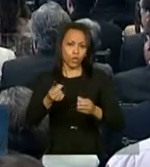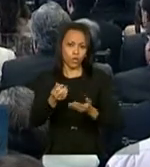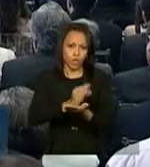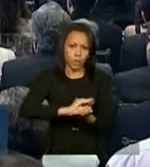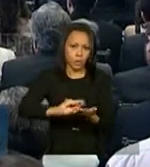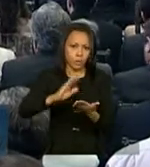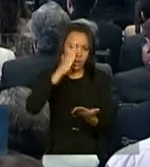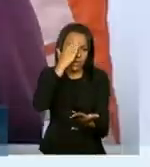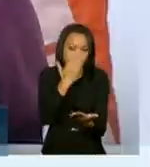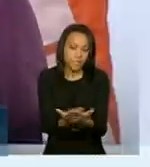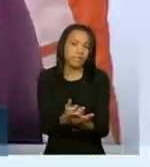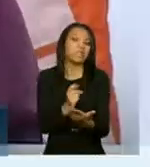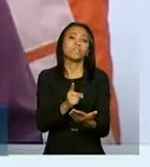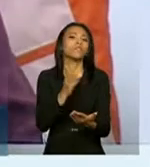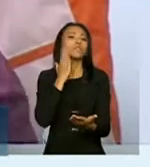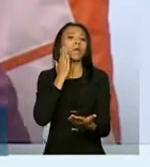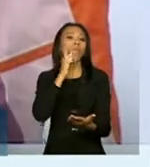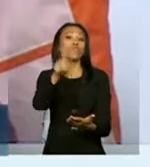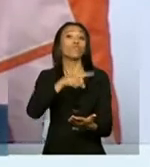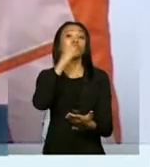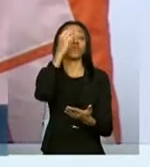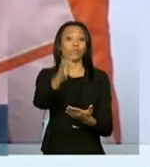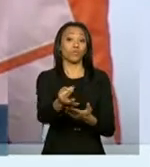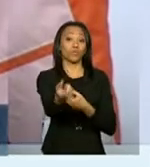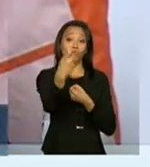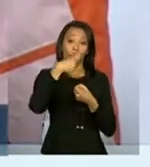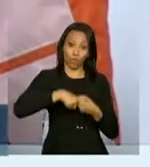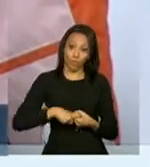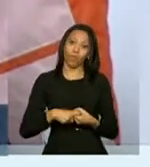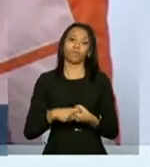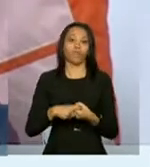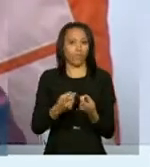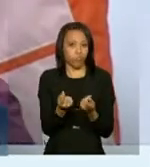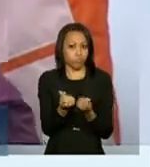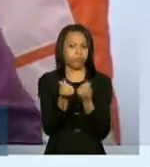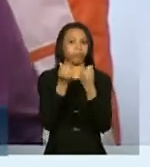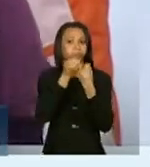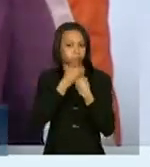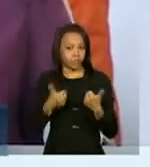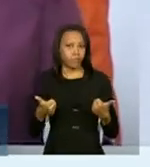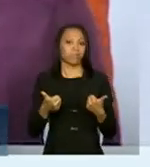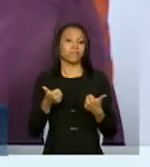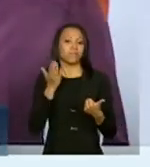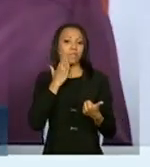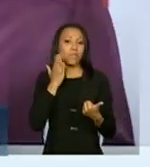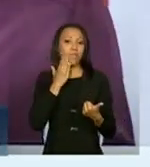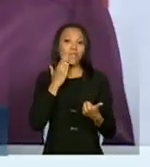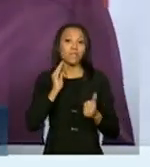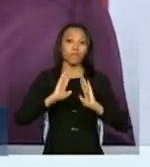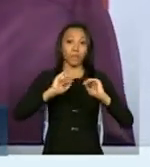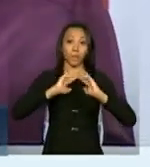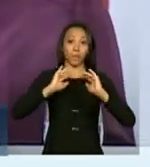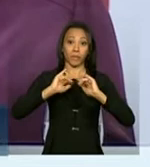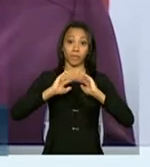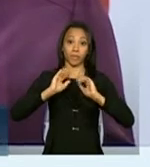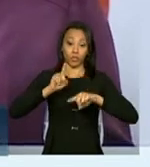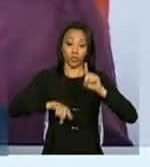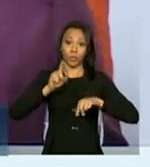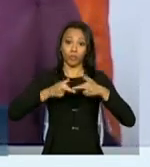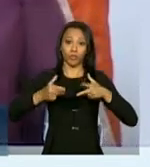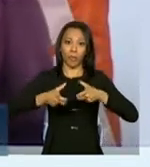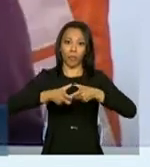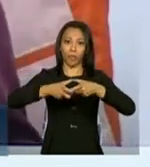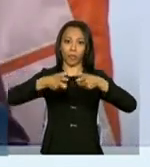terá retorno de seu investimento, se não acreditar que a demanda por seus produtos será crescente.